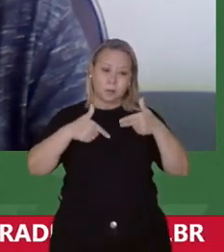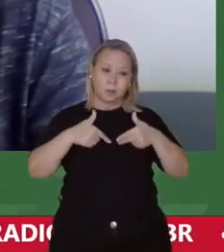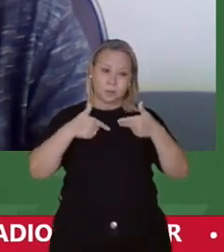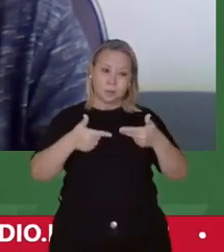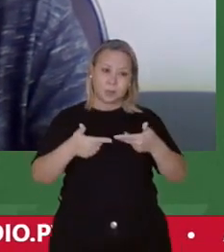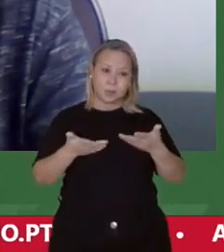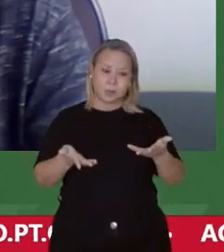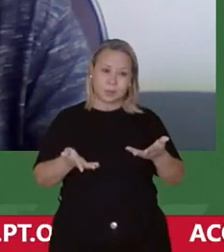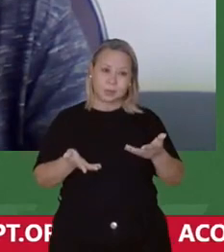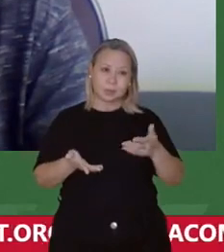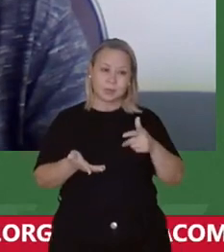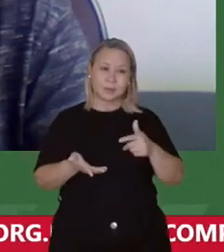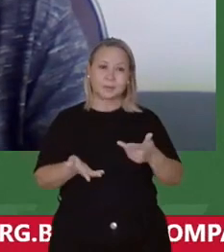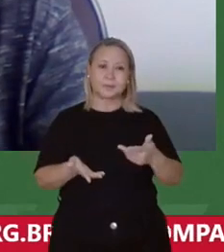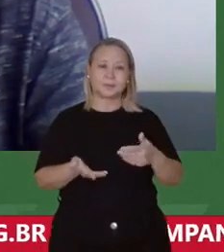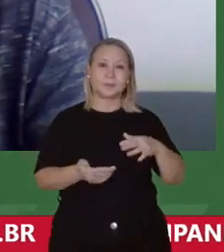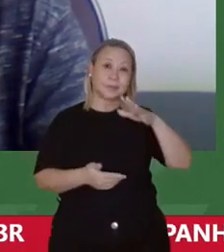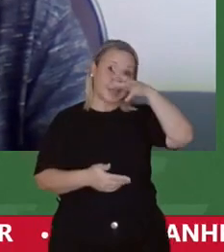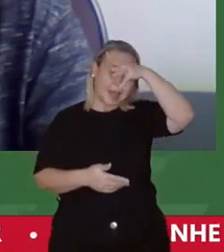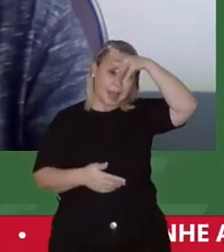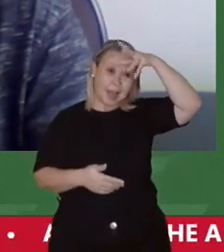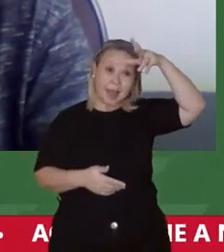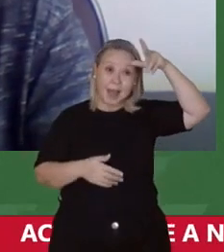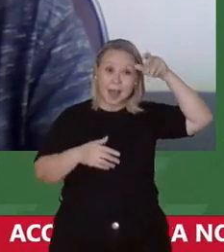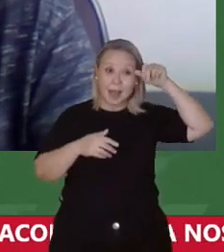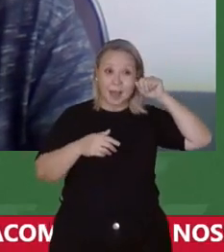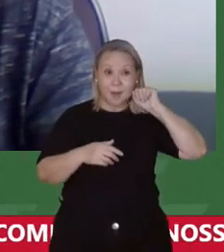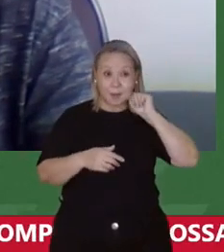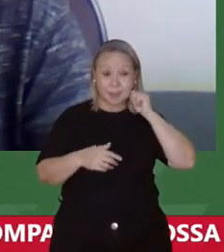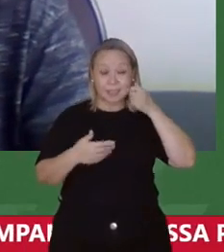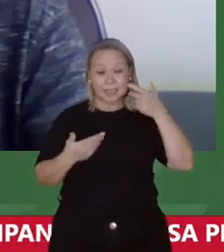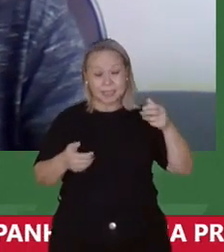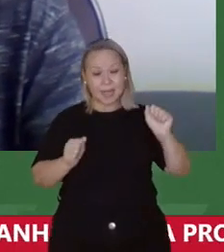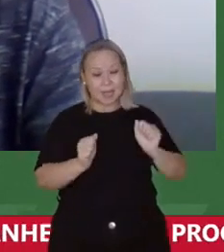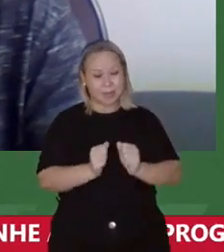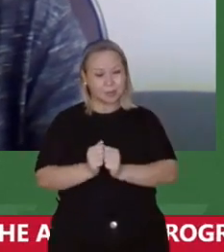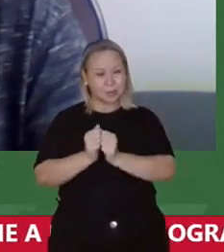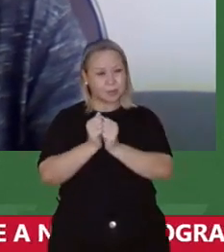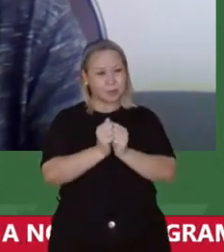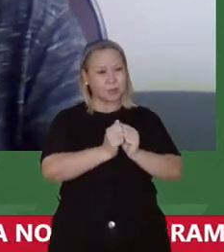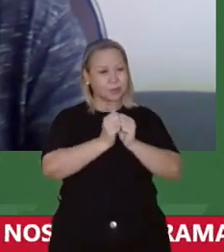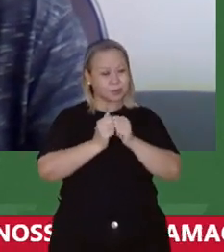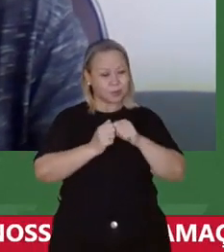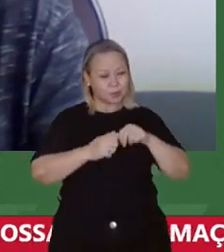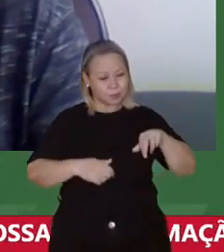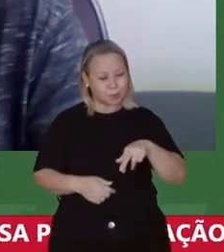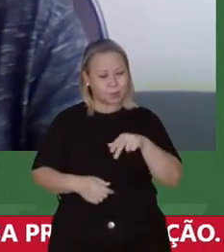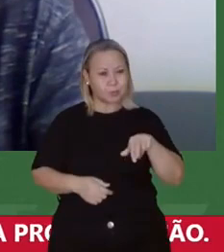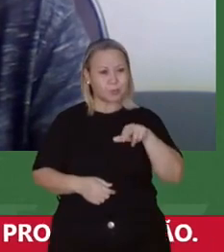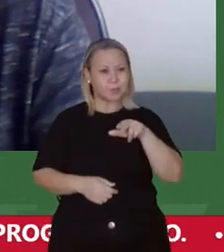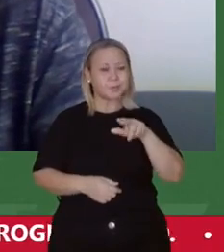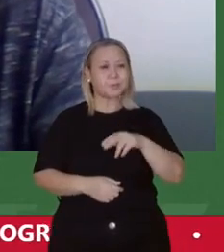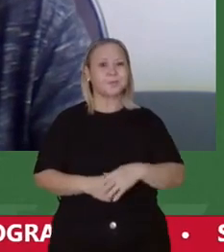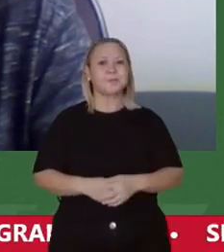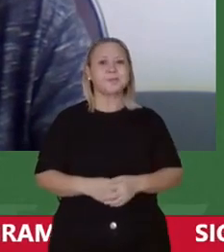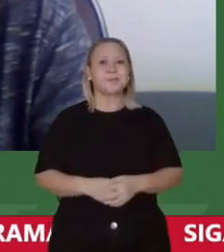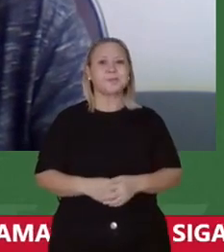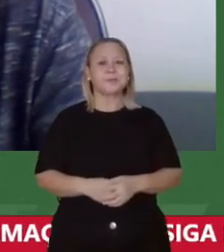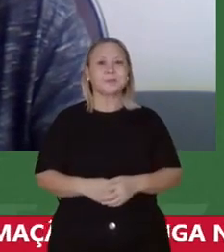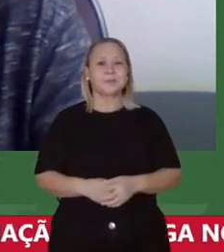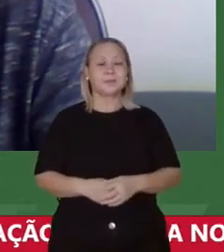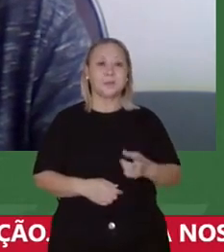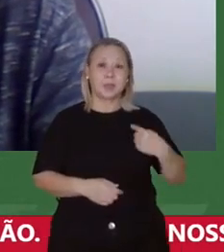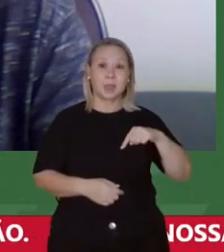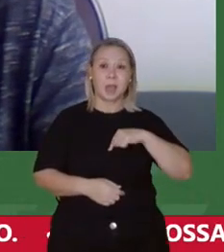ela, essa amazonense que está aí caminhando, trilhando um caminho que vai cada vez mais nos orgulhar.